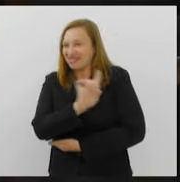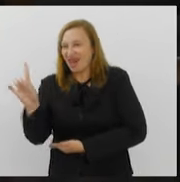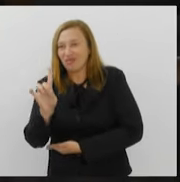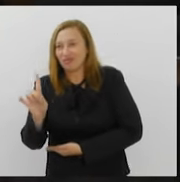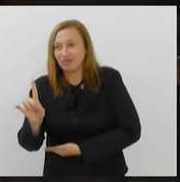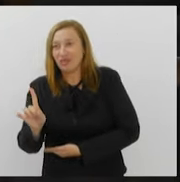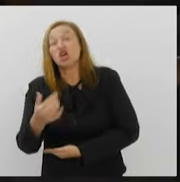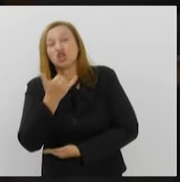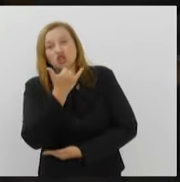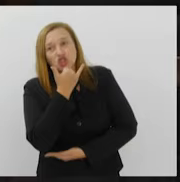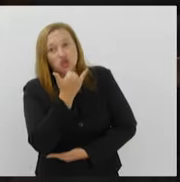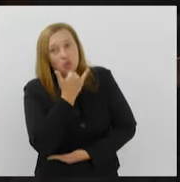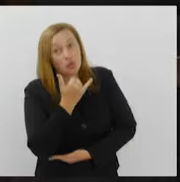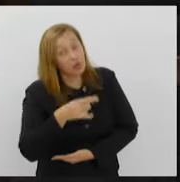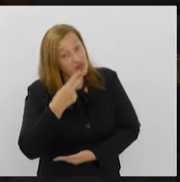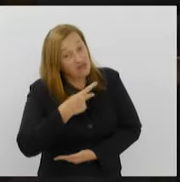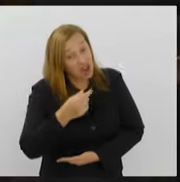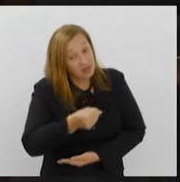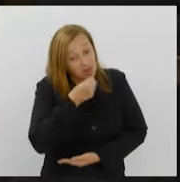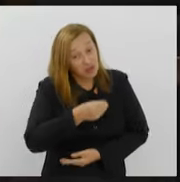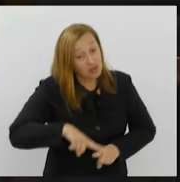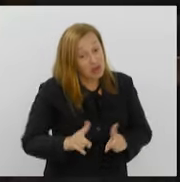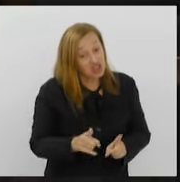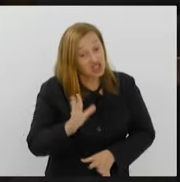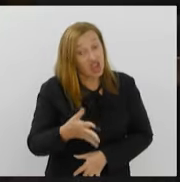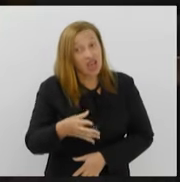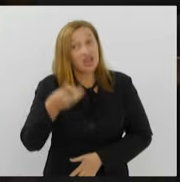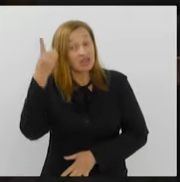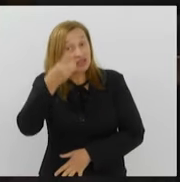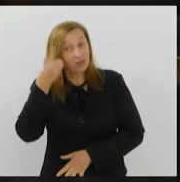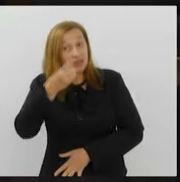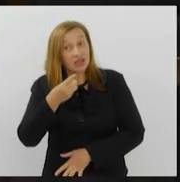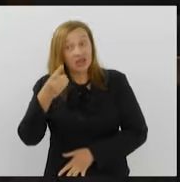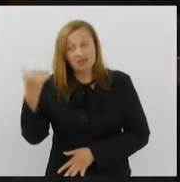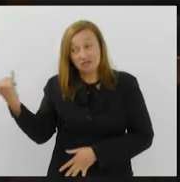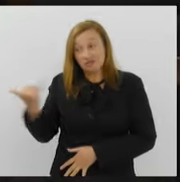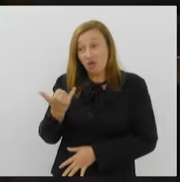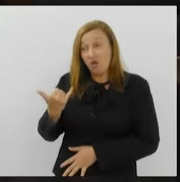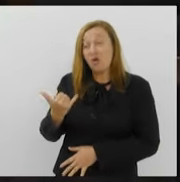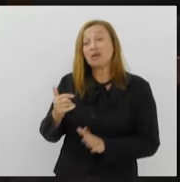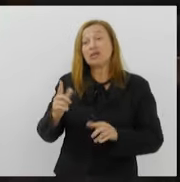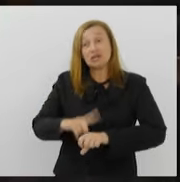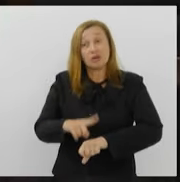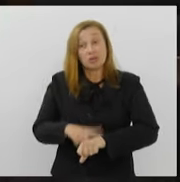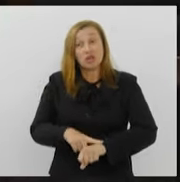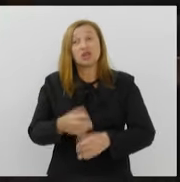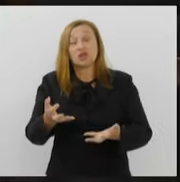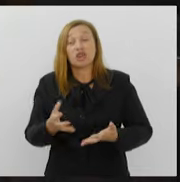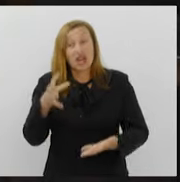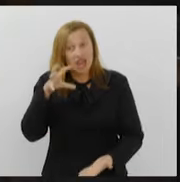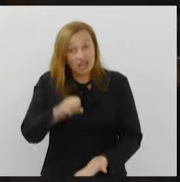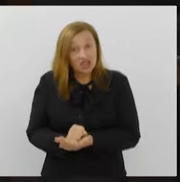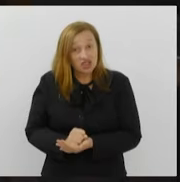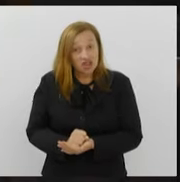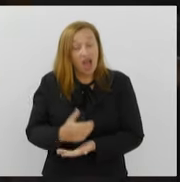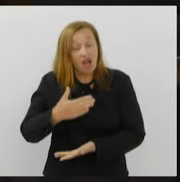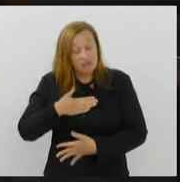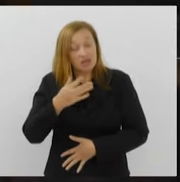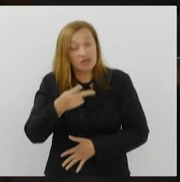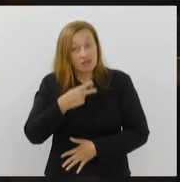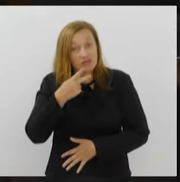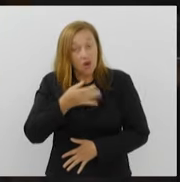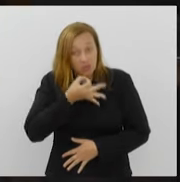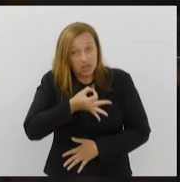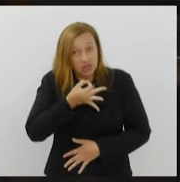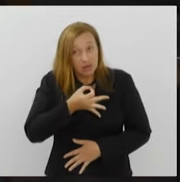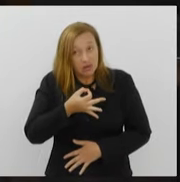eu aproveitei a fala, eu ia falar no microfone, mas já que o deputado me solicitou a convocação aqui nesse momento, eu só queria registrar a minha posição sobre a questão